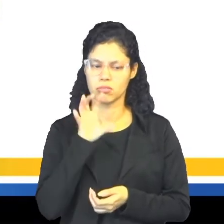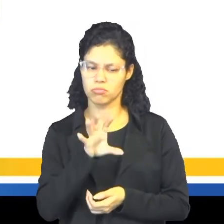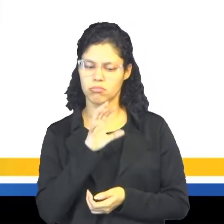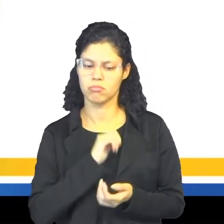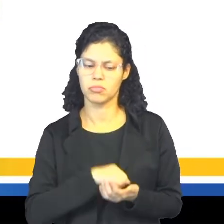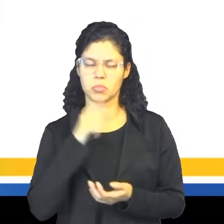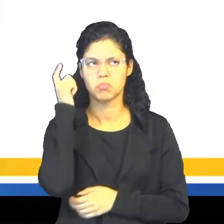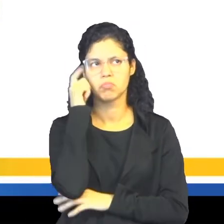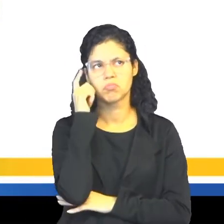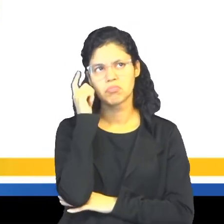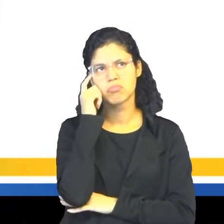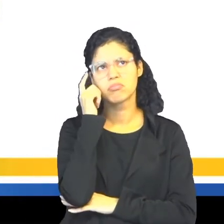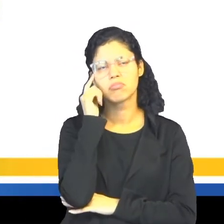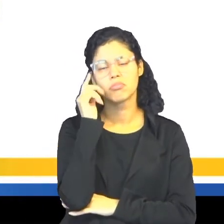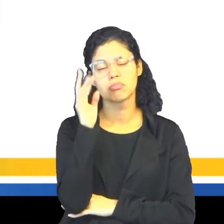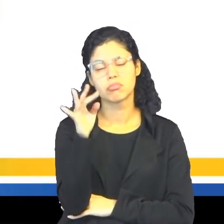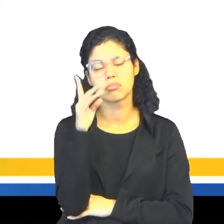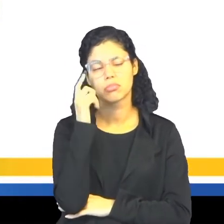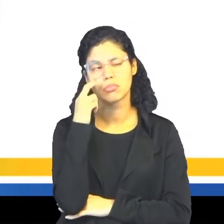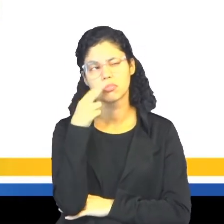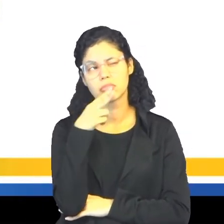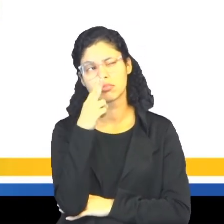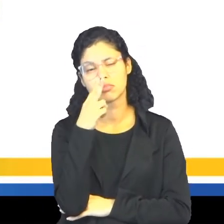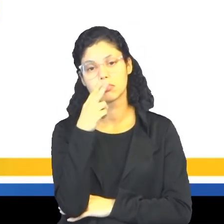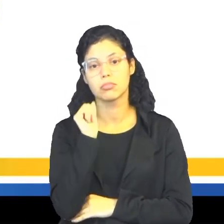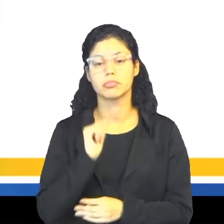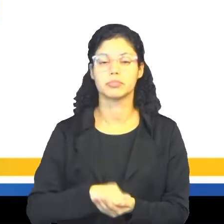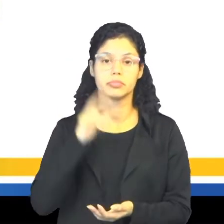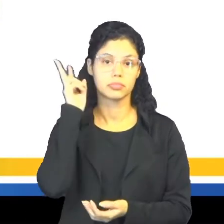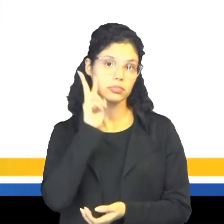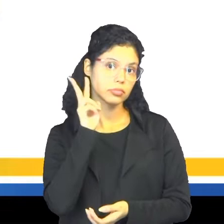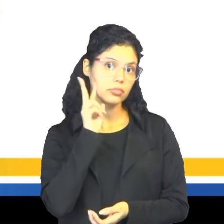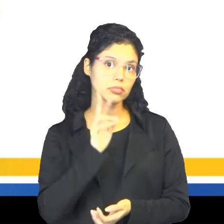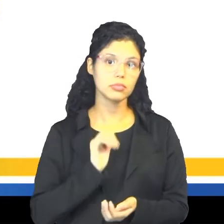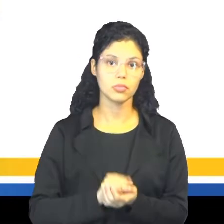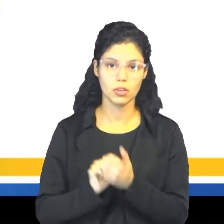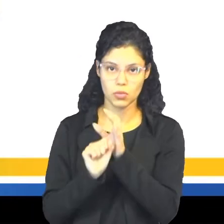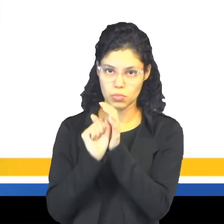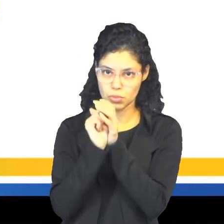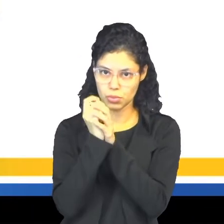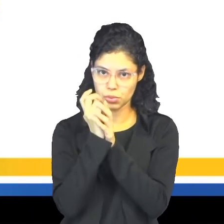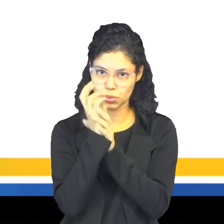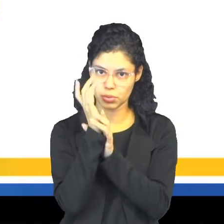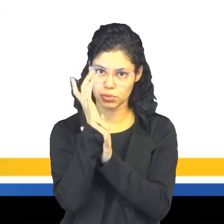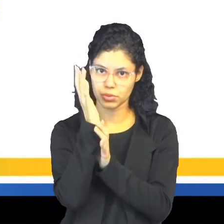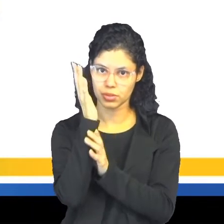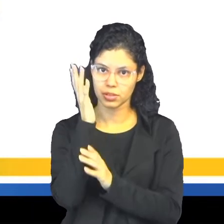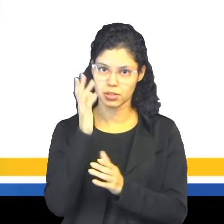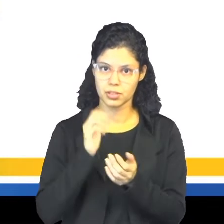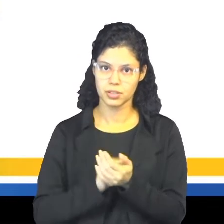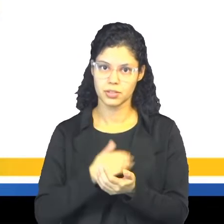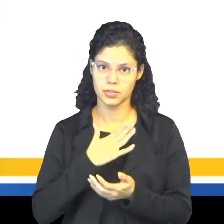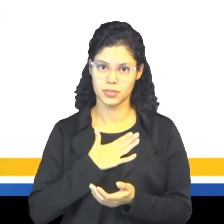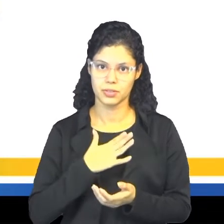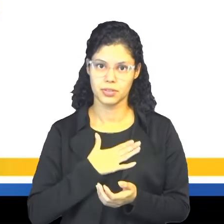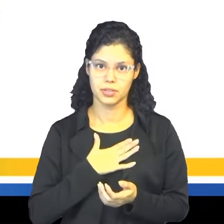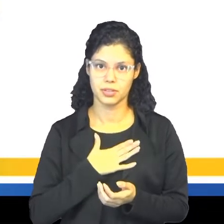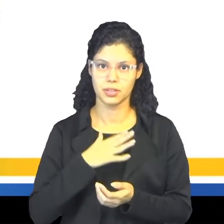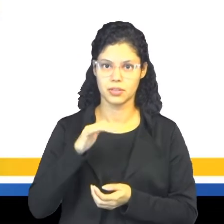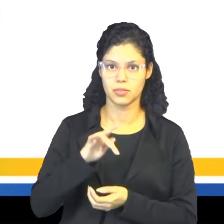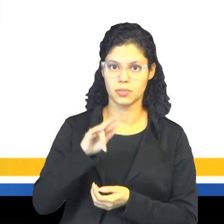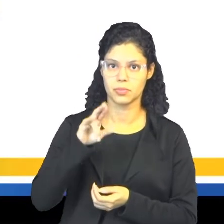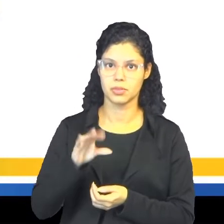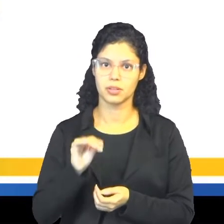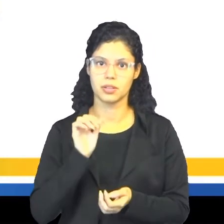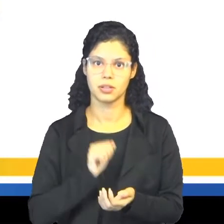pensando meu sonomento né olhando para ele lembra quando um broto de Bruxelas ficou preso no meu umbigo